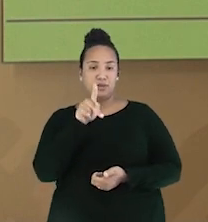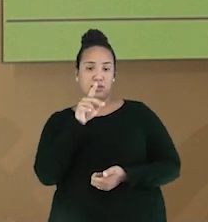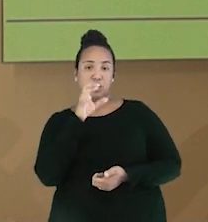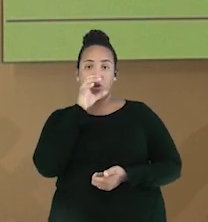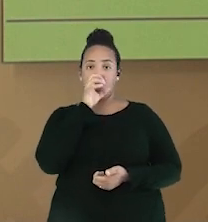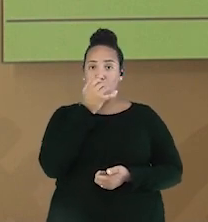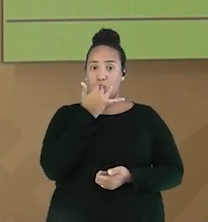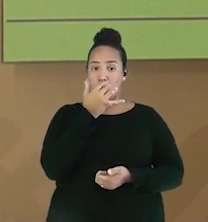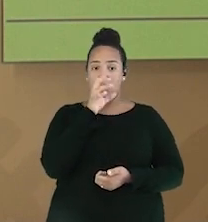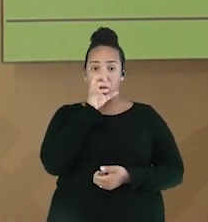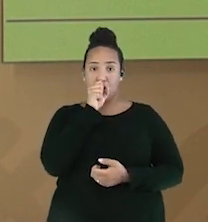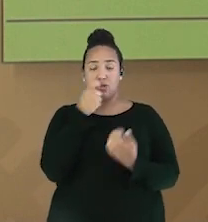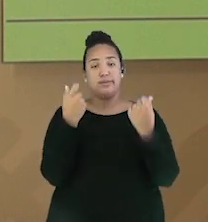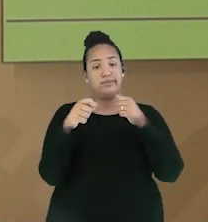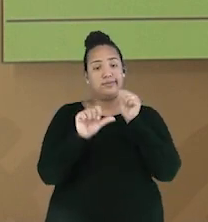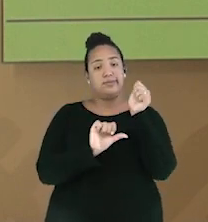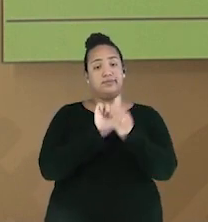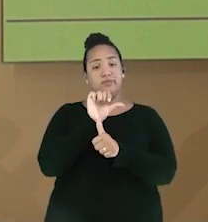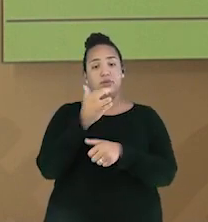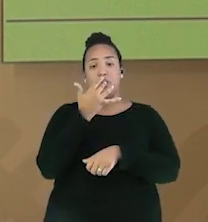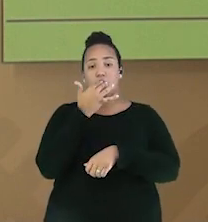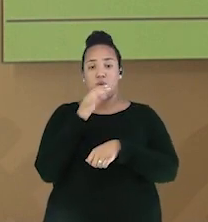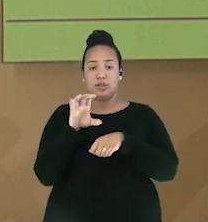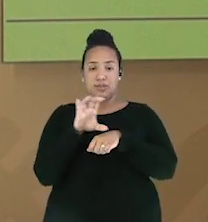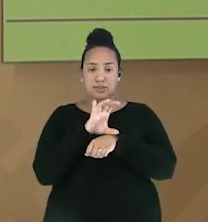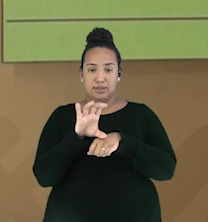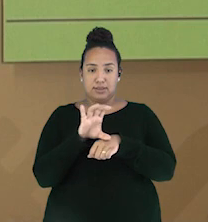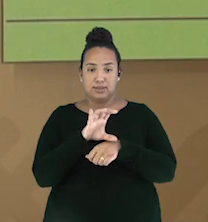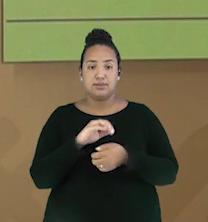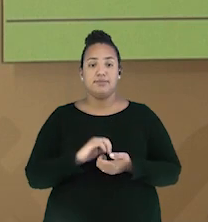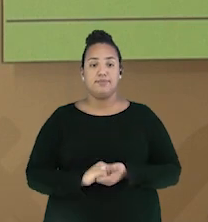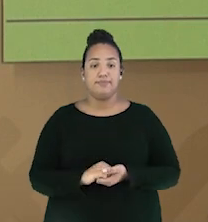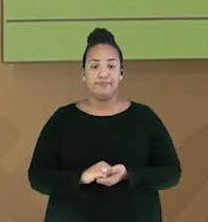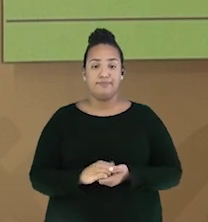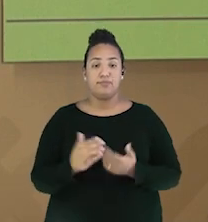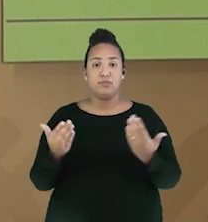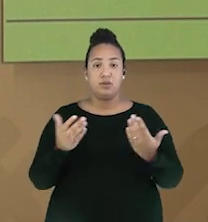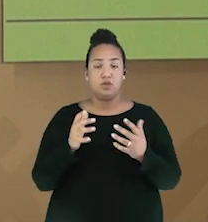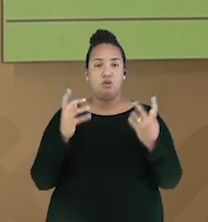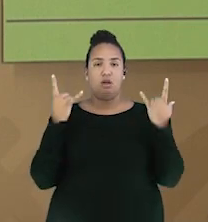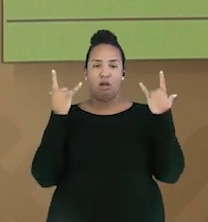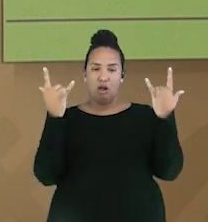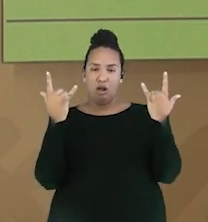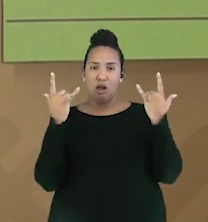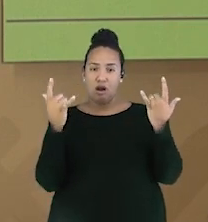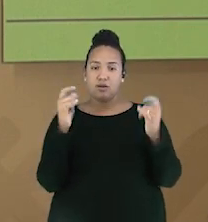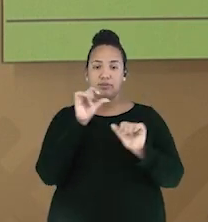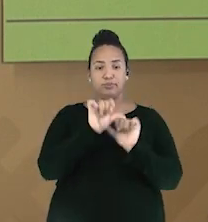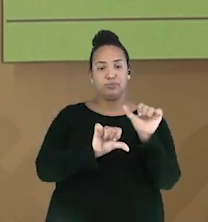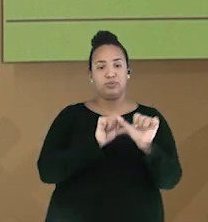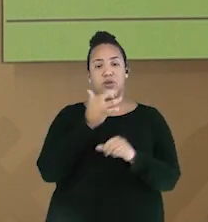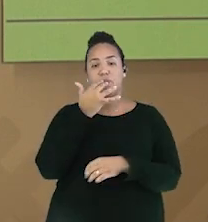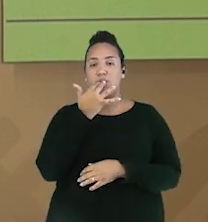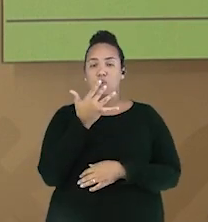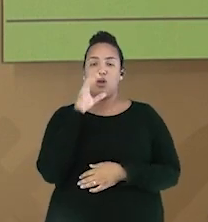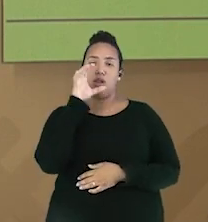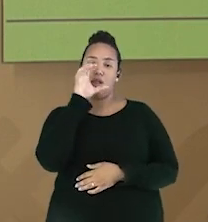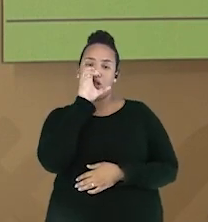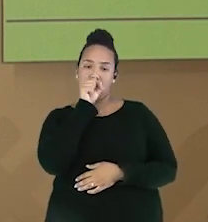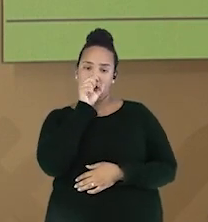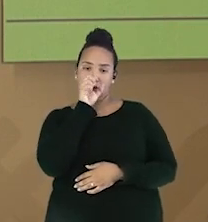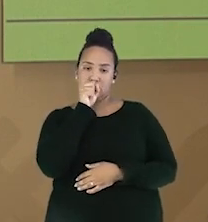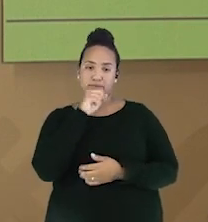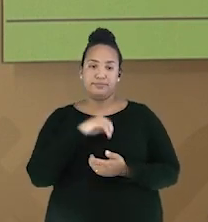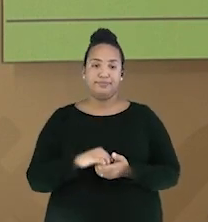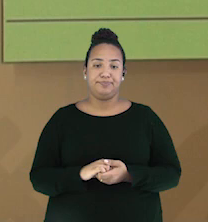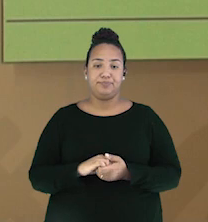cor cinza. O rock, que está na cor cinza, deveria ser representado na cor laranja. E